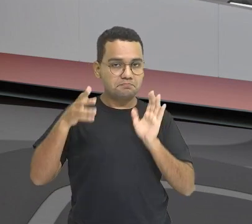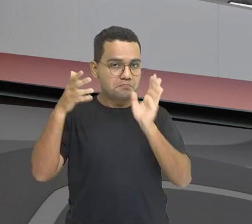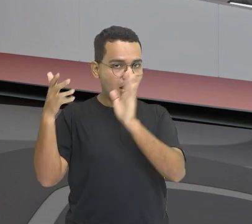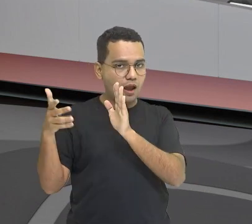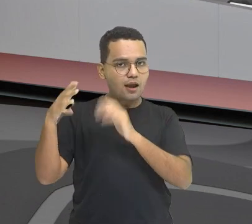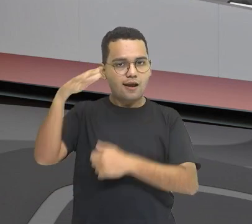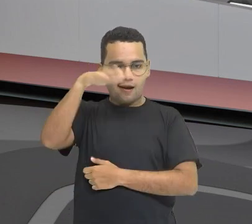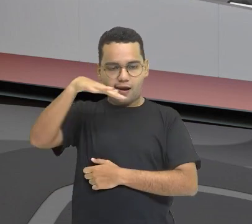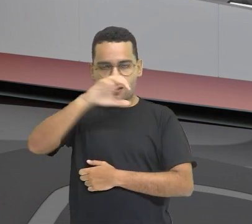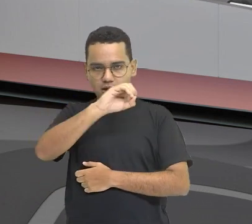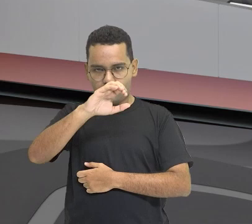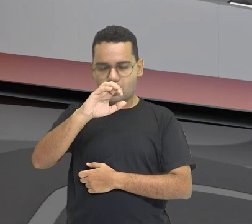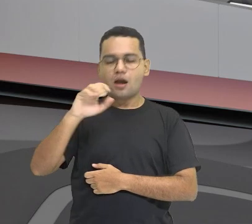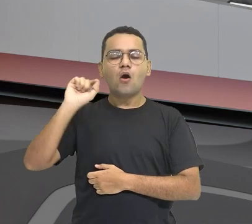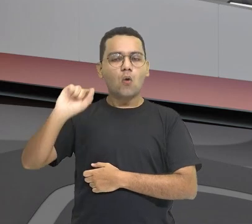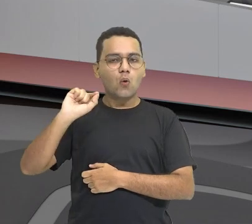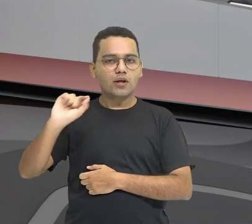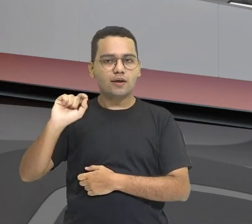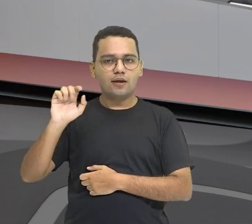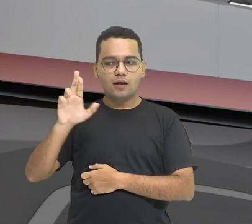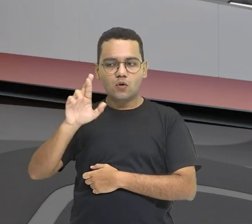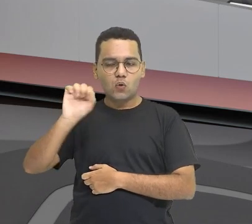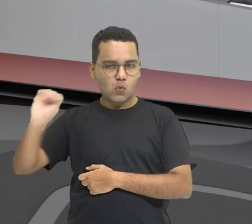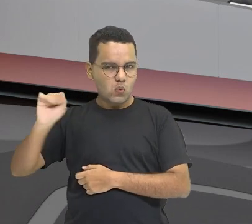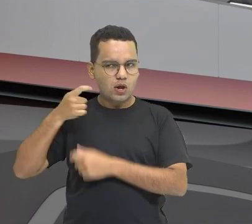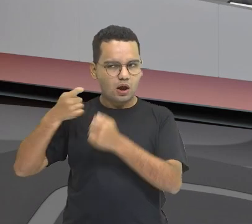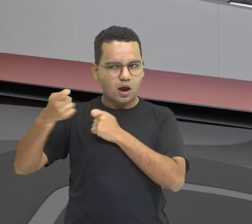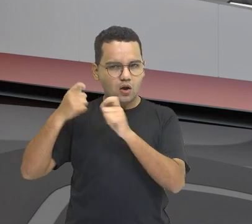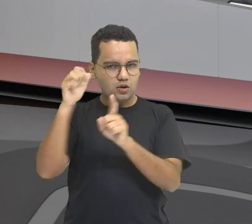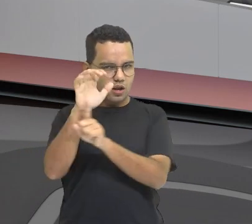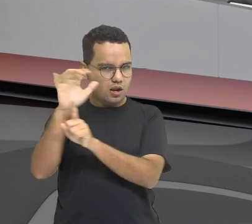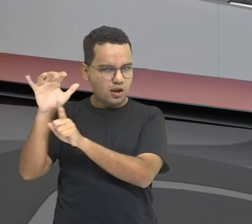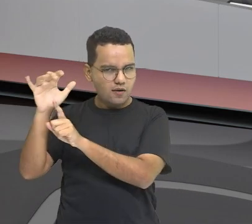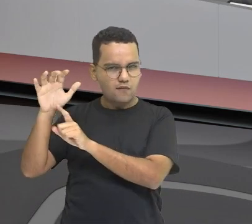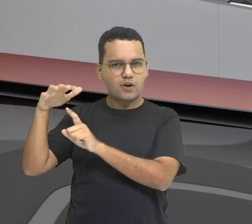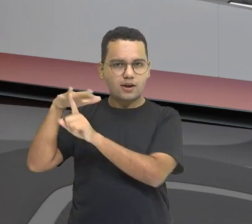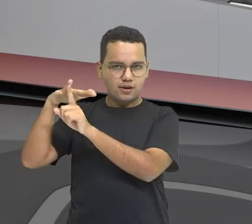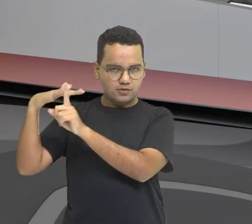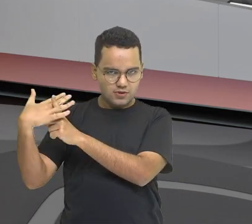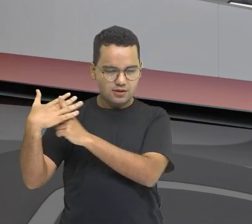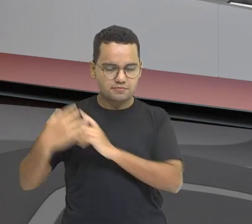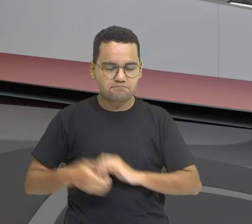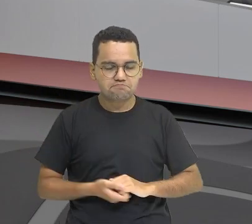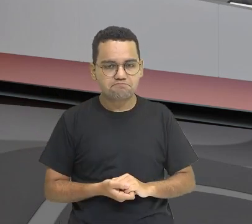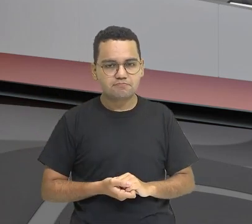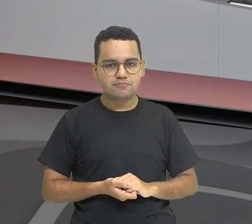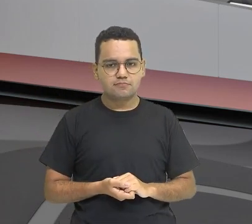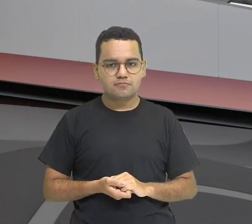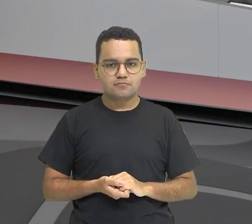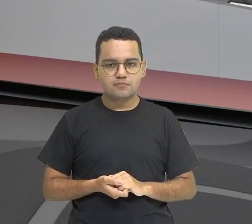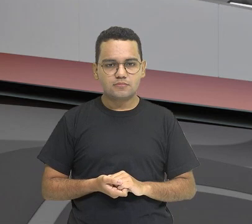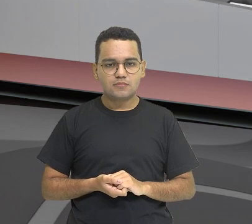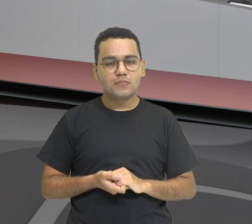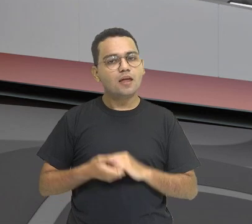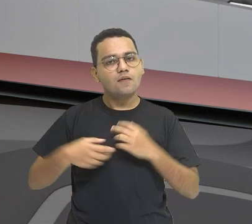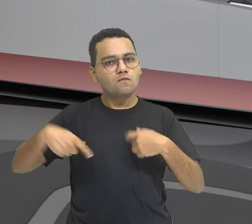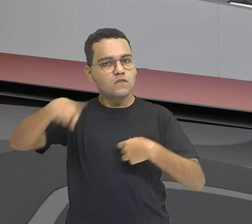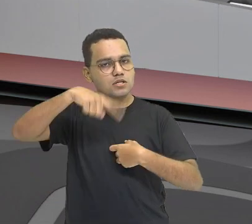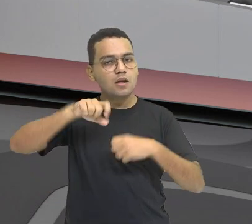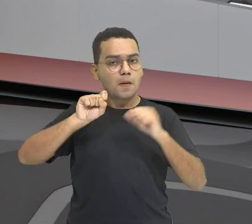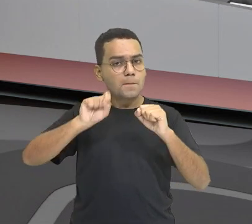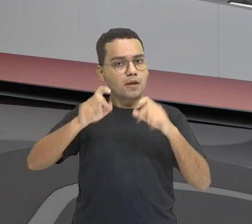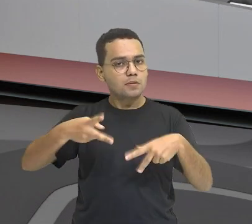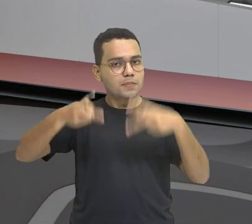oriental, o leste europeu, influência da área de influência ali da União Soviética, tá? Para vocês aí, vocês conseguem perceber